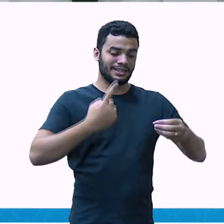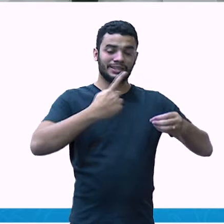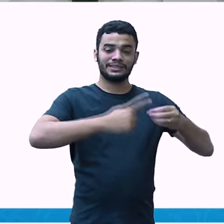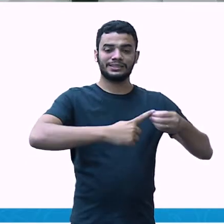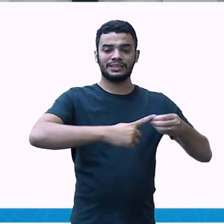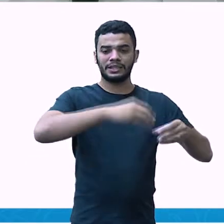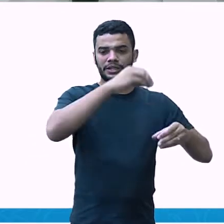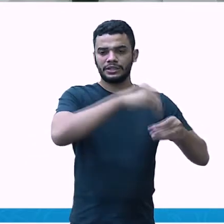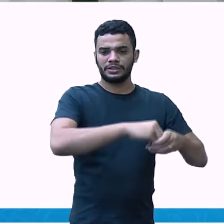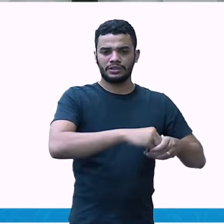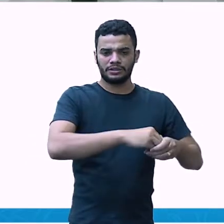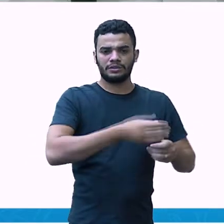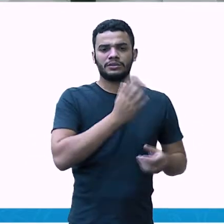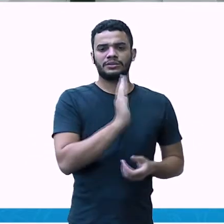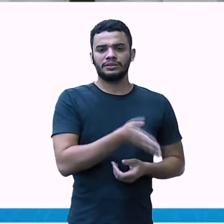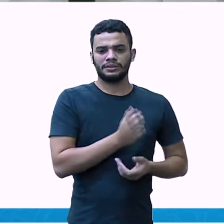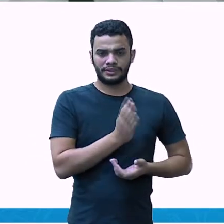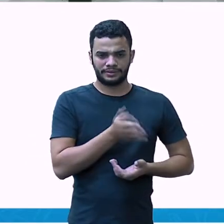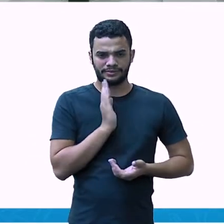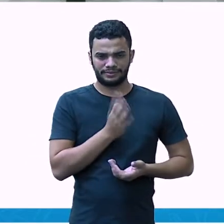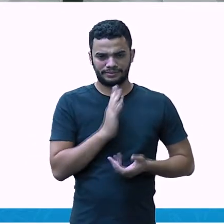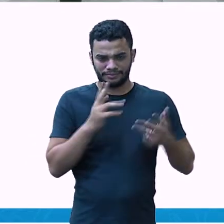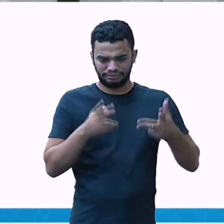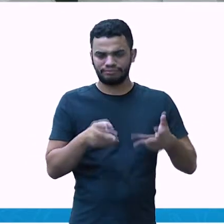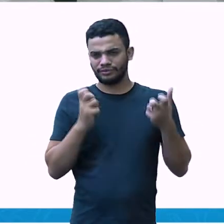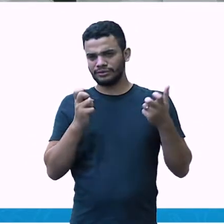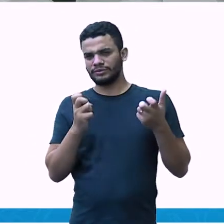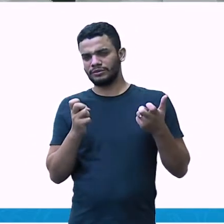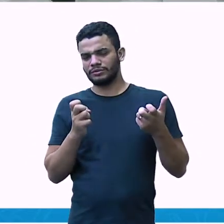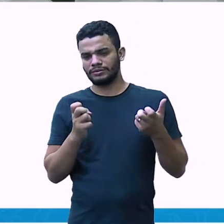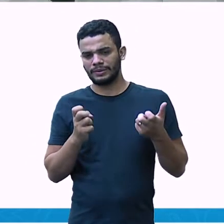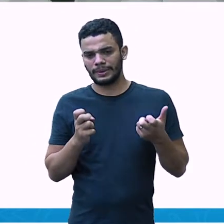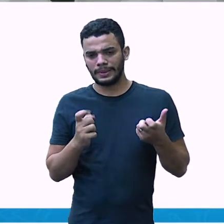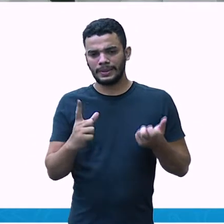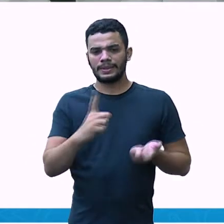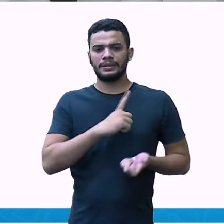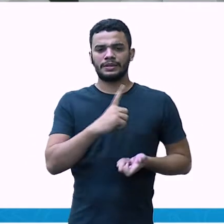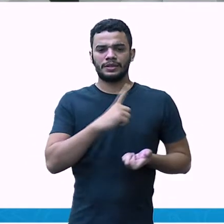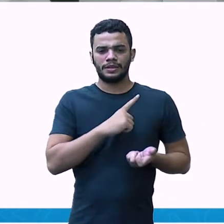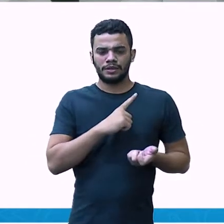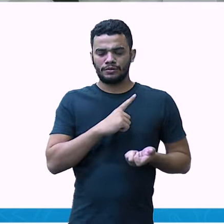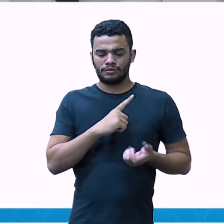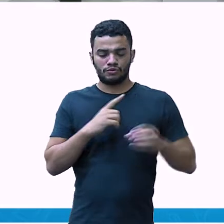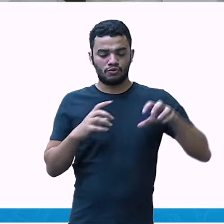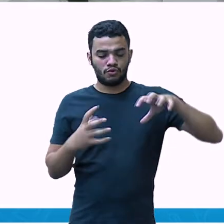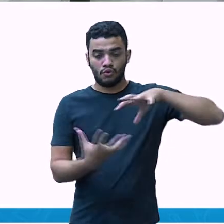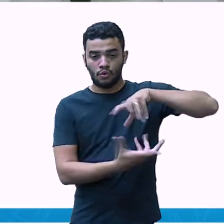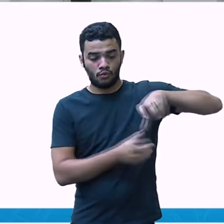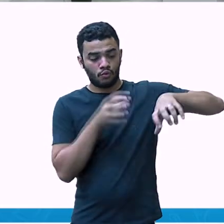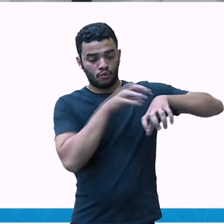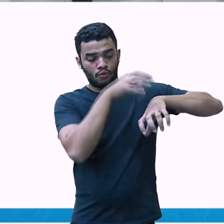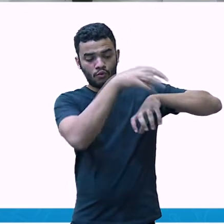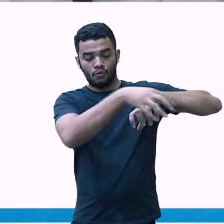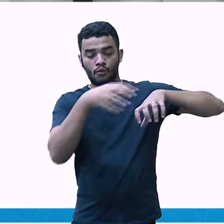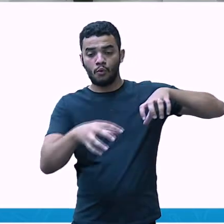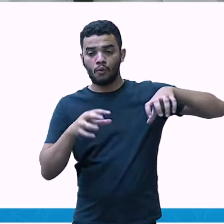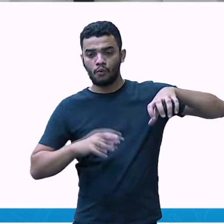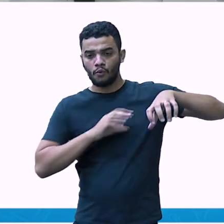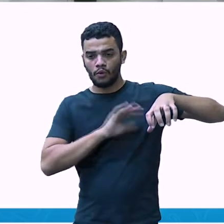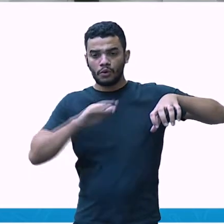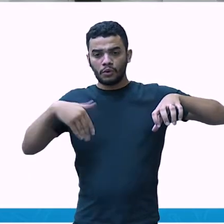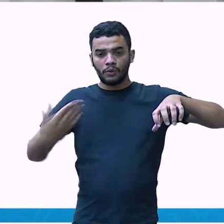73, 80. Então, nós vamos ter quais? Europa, América